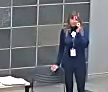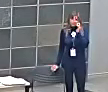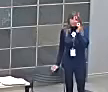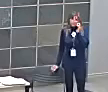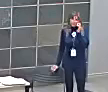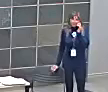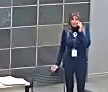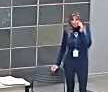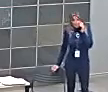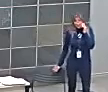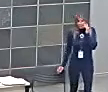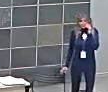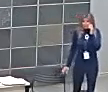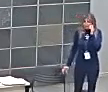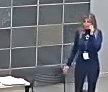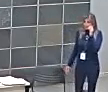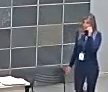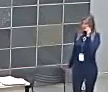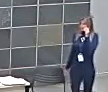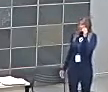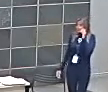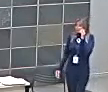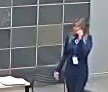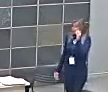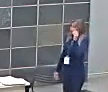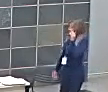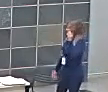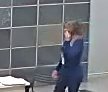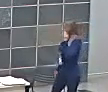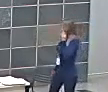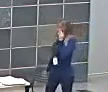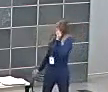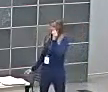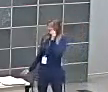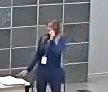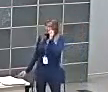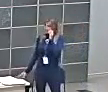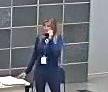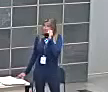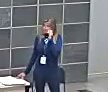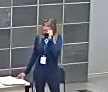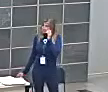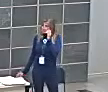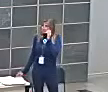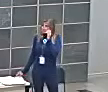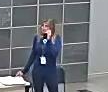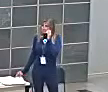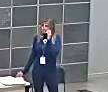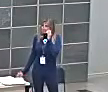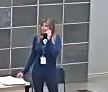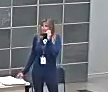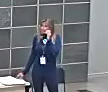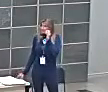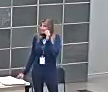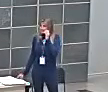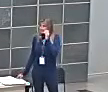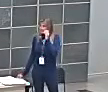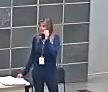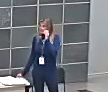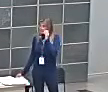pontuação também e tudo mais o dnx se se baseia nisso tem uma lei lá